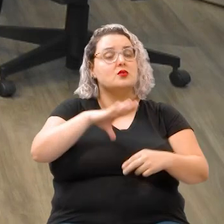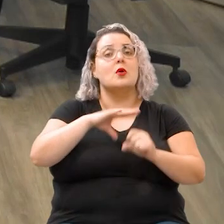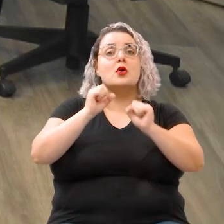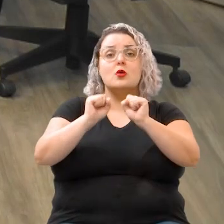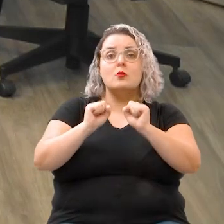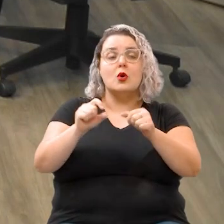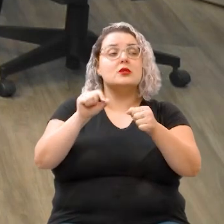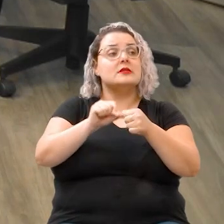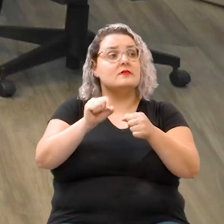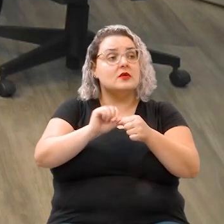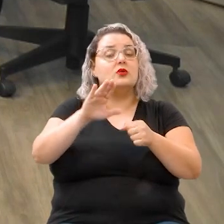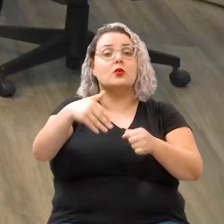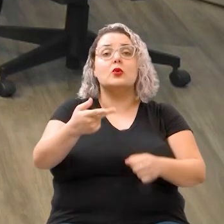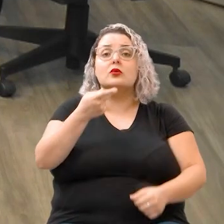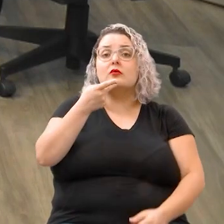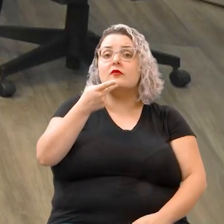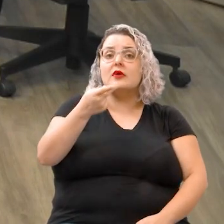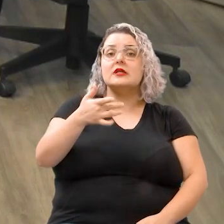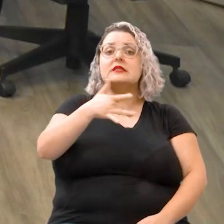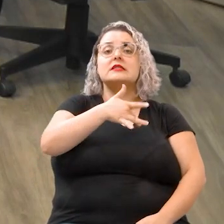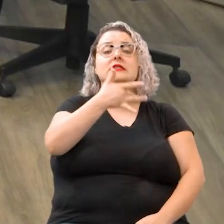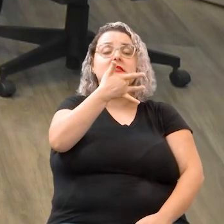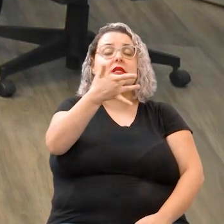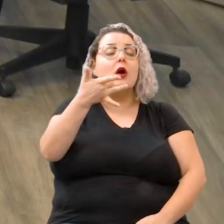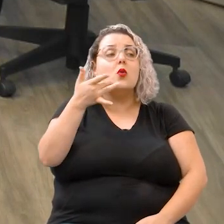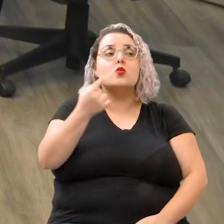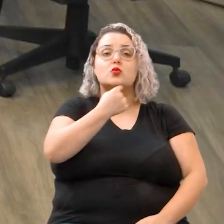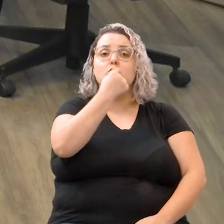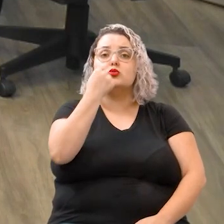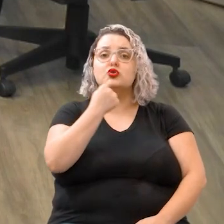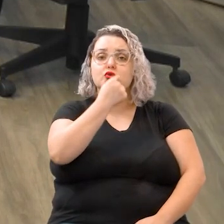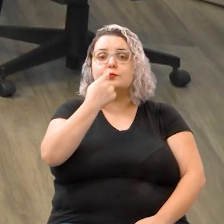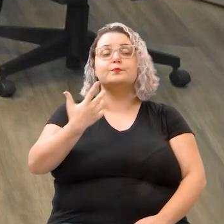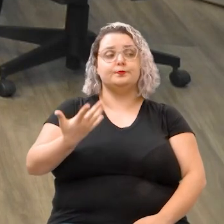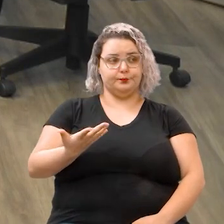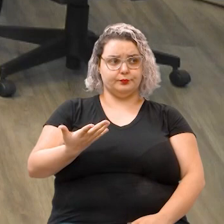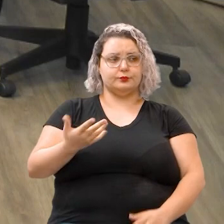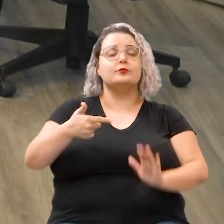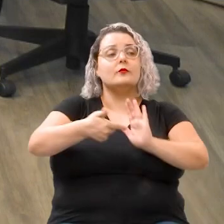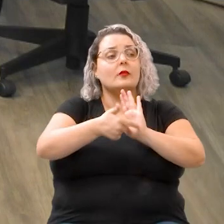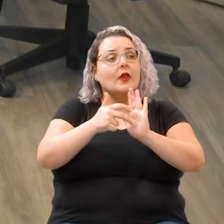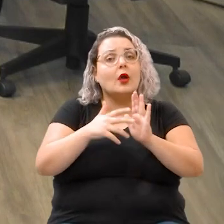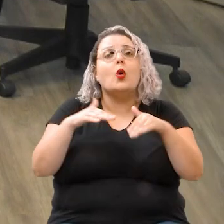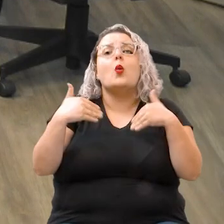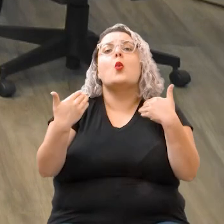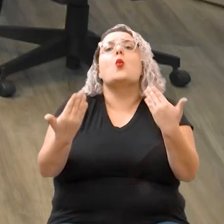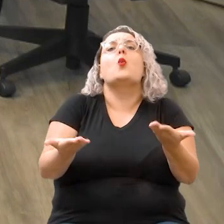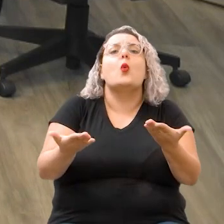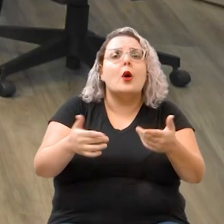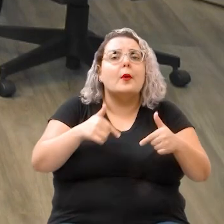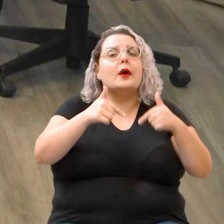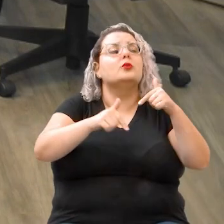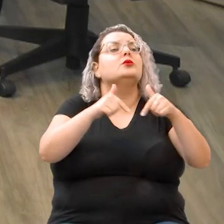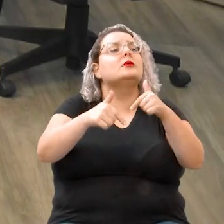podem ser feitos quando a gente fala de saúde bucal e, nesse sentido, qual é o trabalho da prevenção?